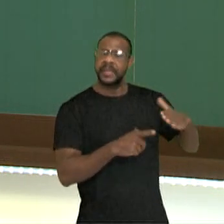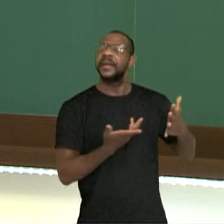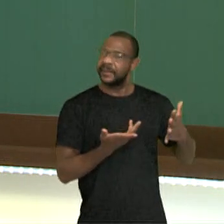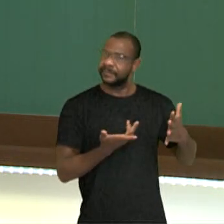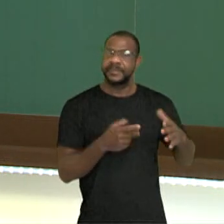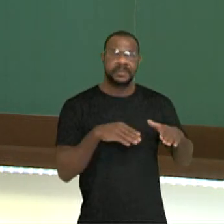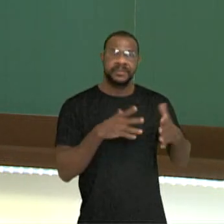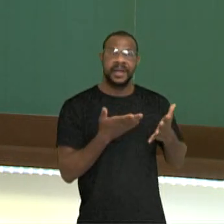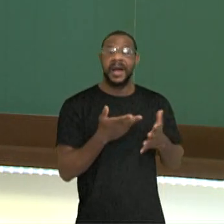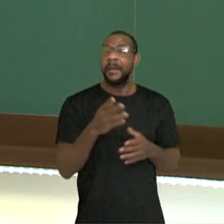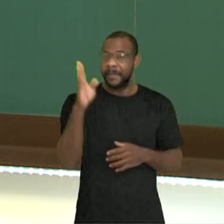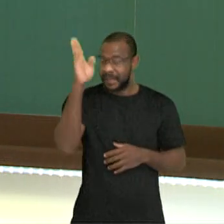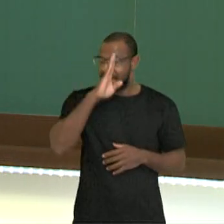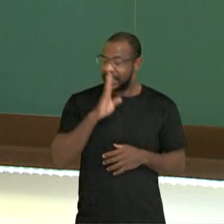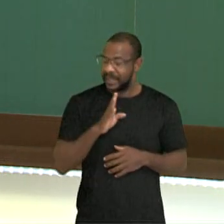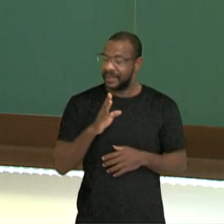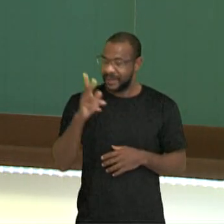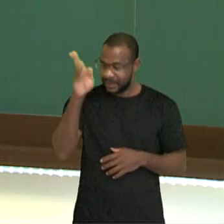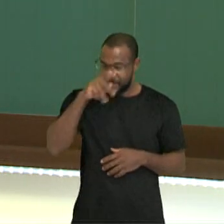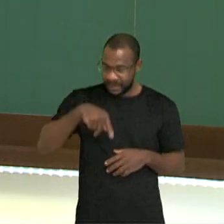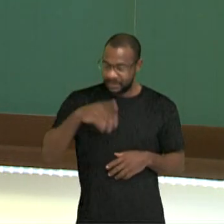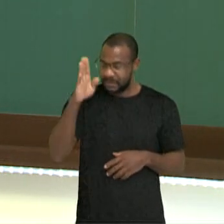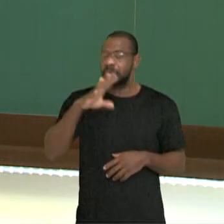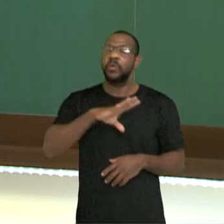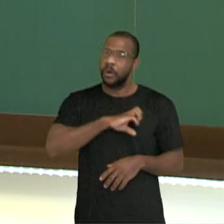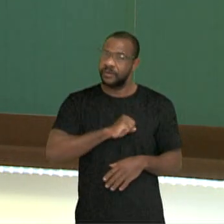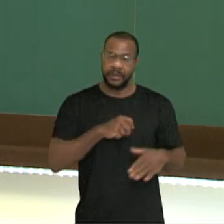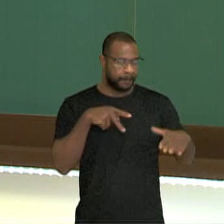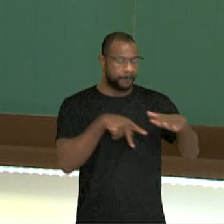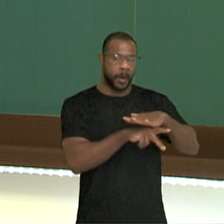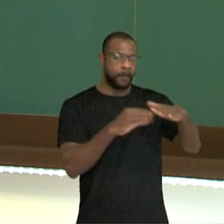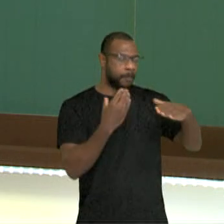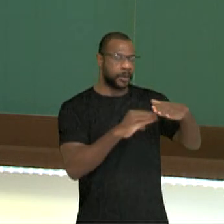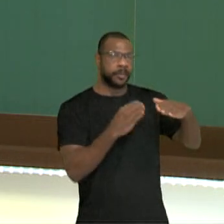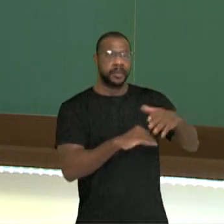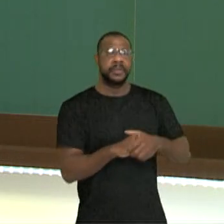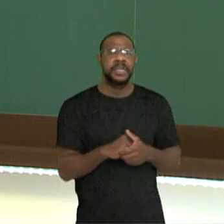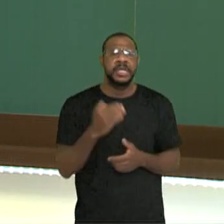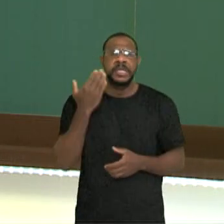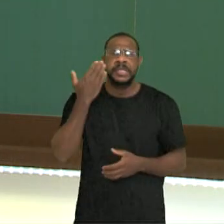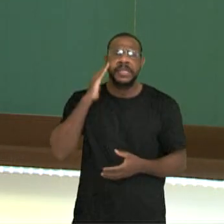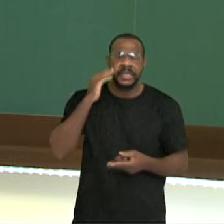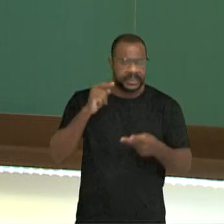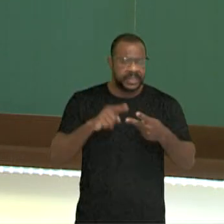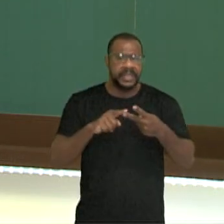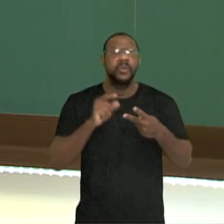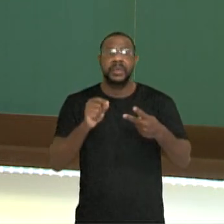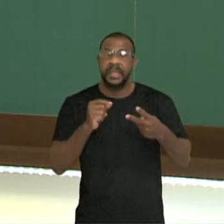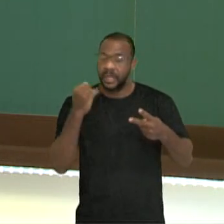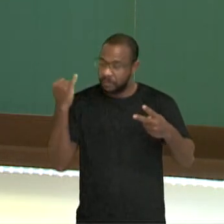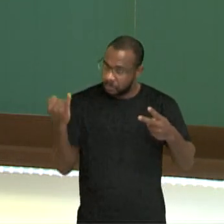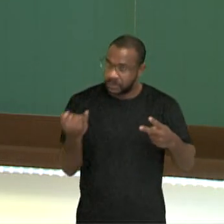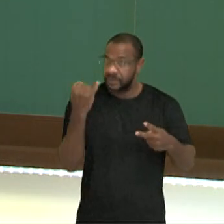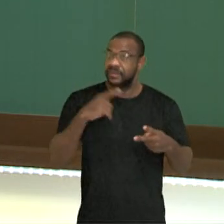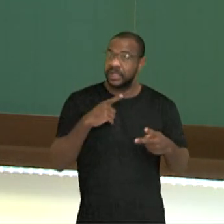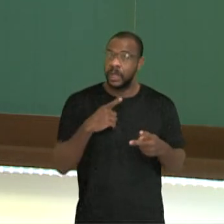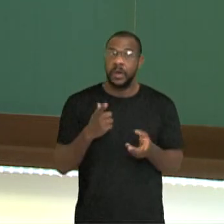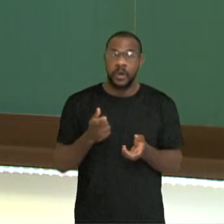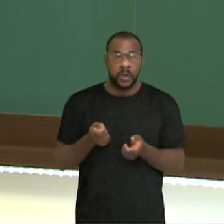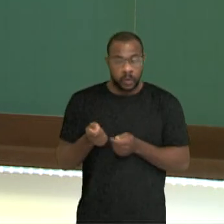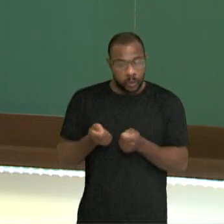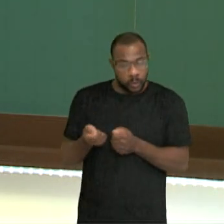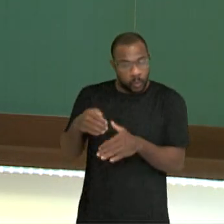que o brasileiro adora a poupança. Compreender a necessidade da gente ter um fundo emergencial, ou seja, para